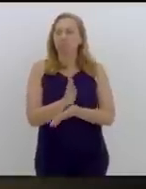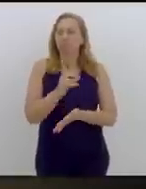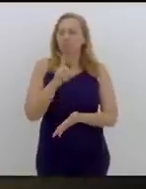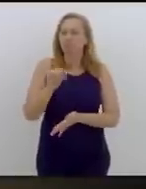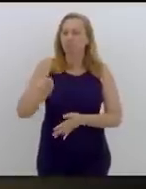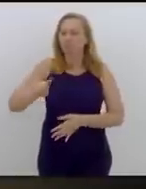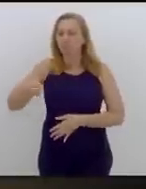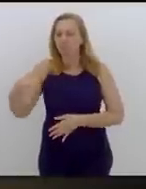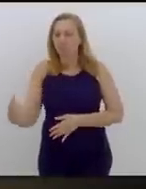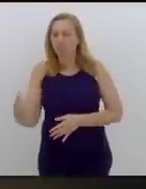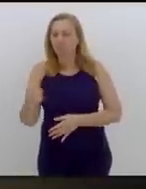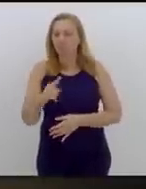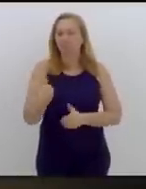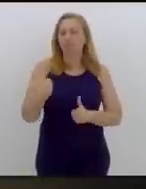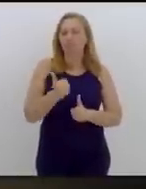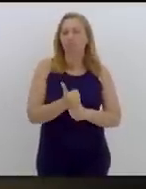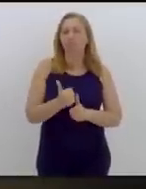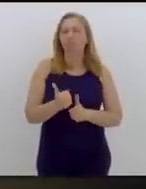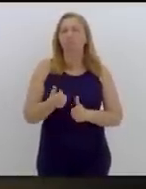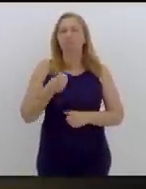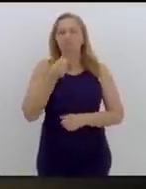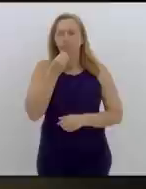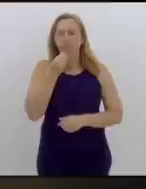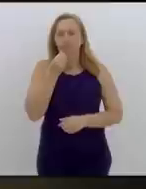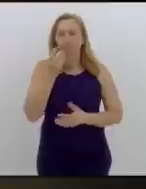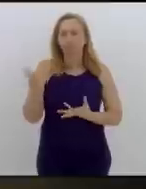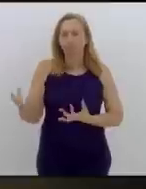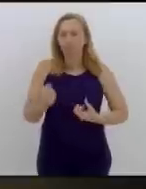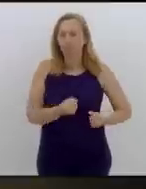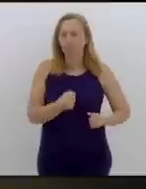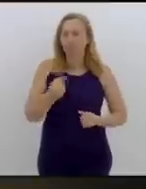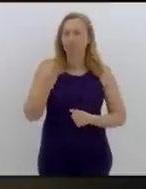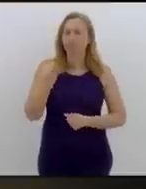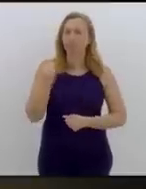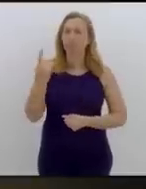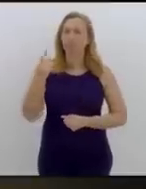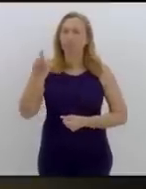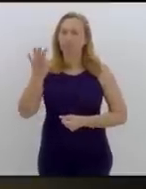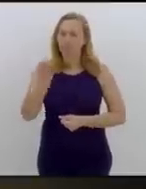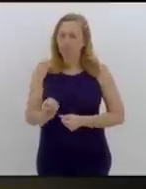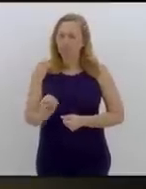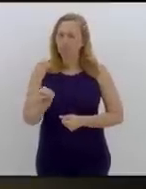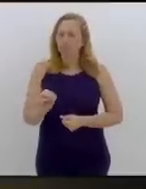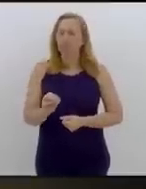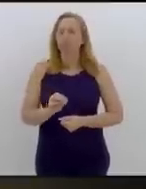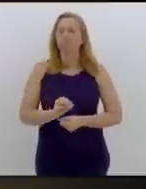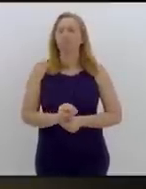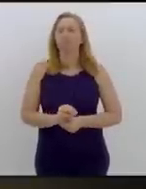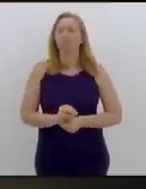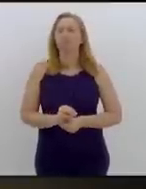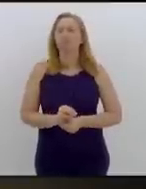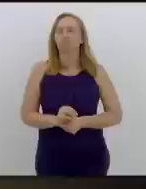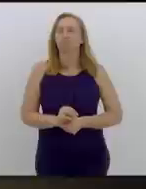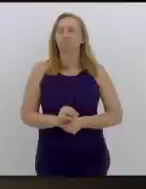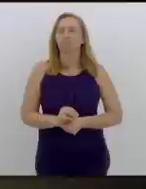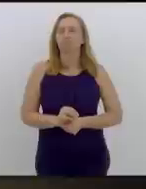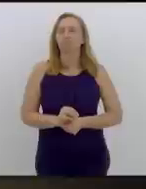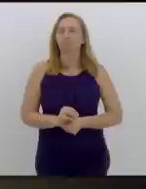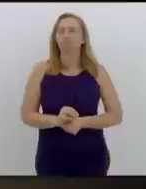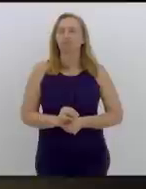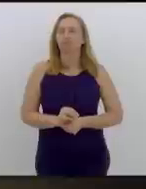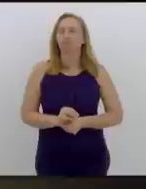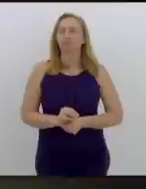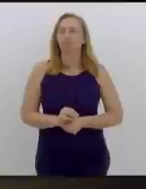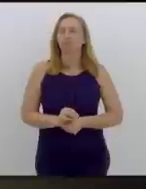da minha Assunção tive a oportunidade de receber o Sargento Valentim e dentro do pleito ao qual